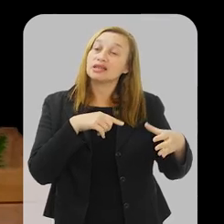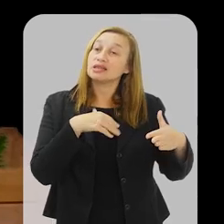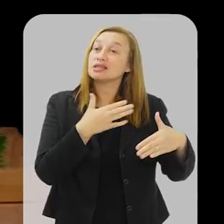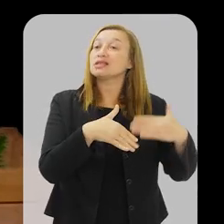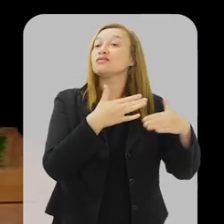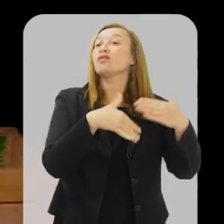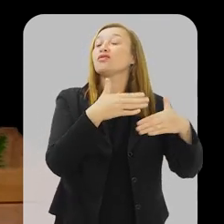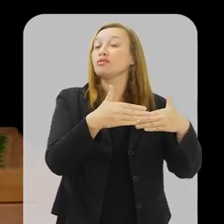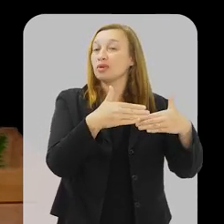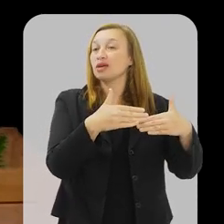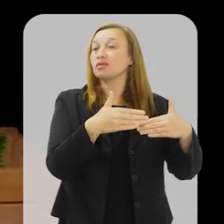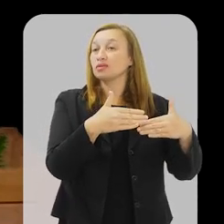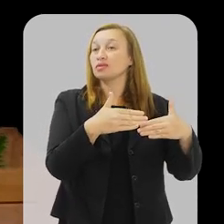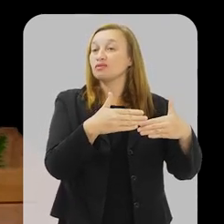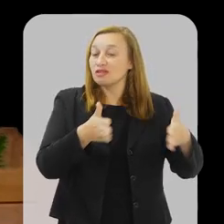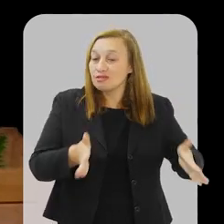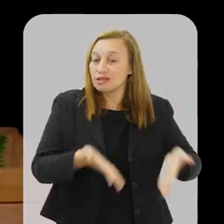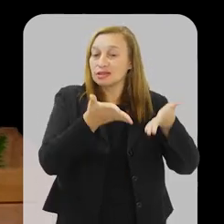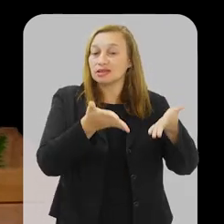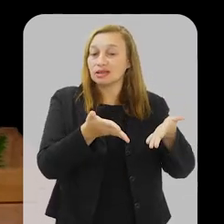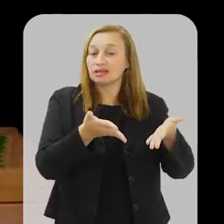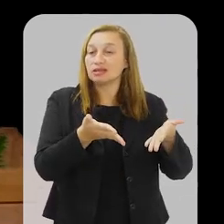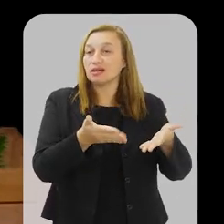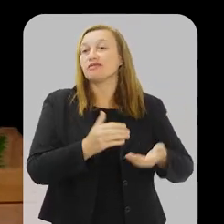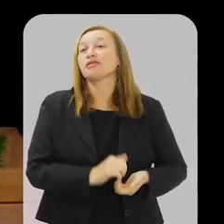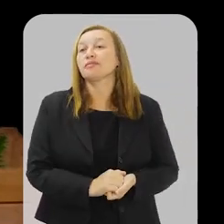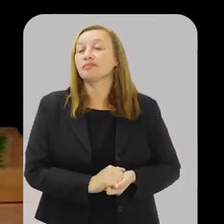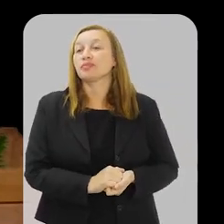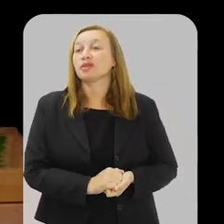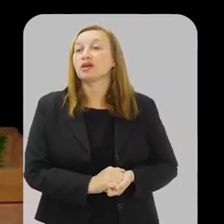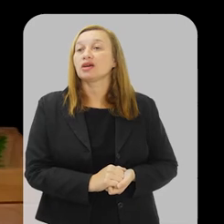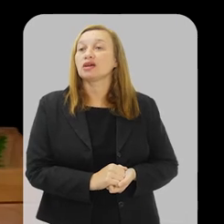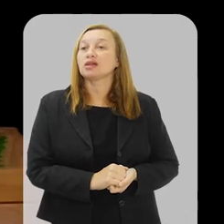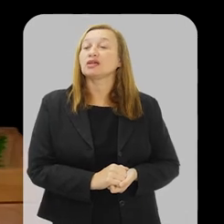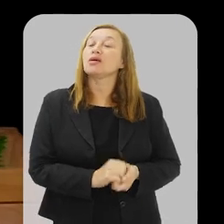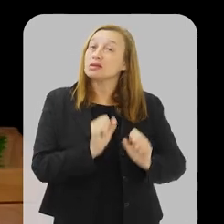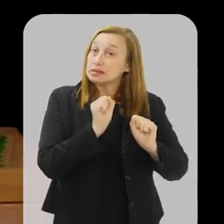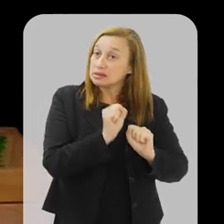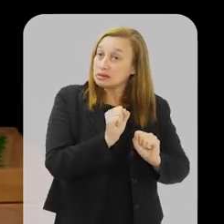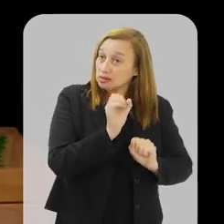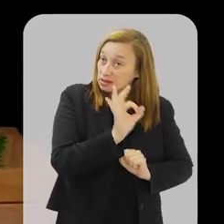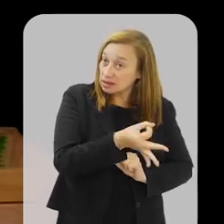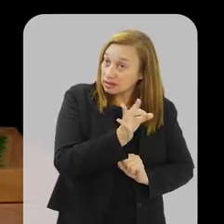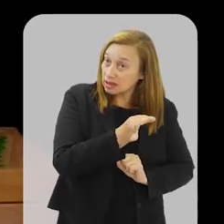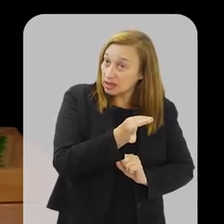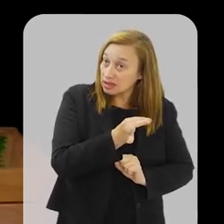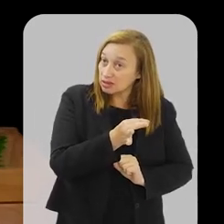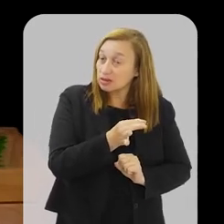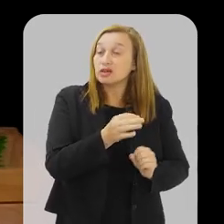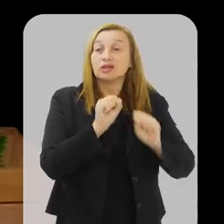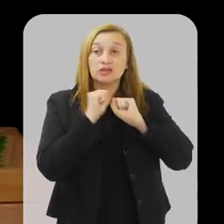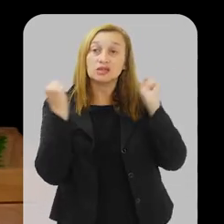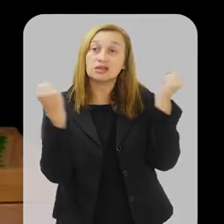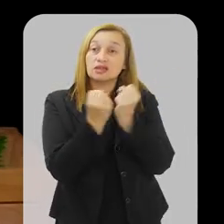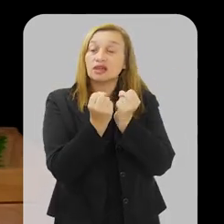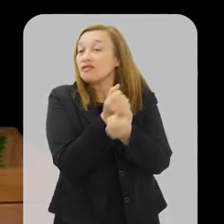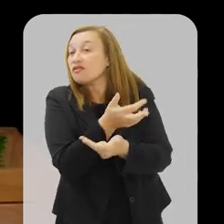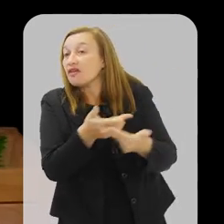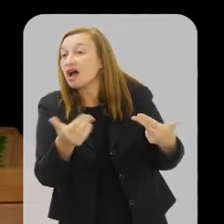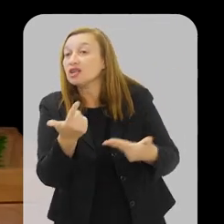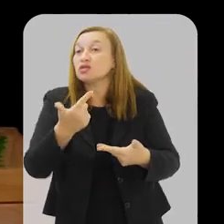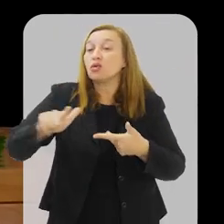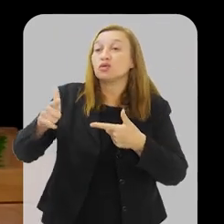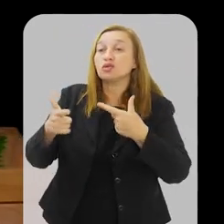finalidade de dar inici vai dar essa essa iniciativa vai dar esse pontapé e vamos pode ter certeza